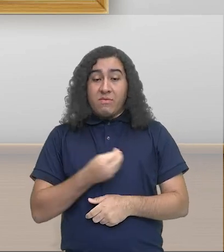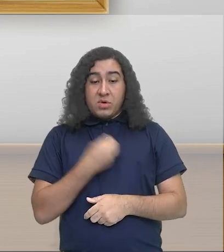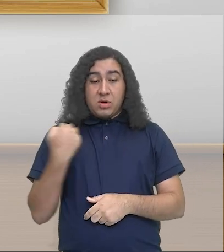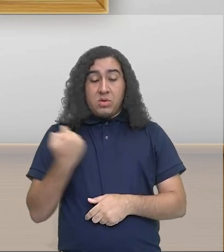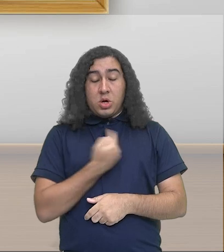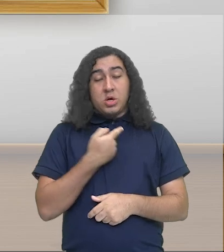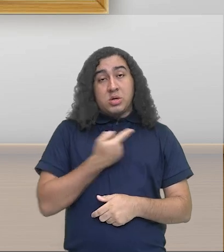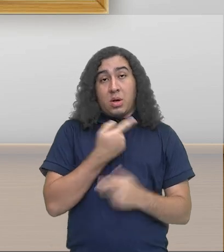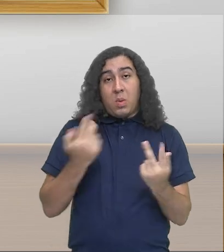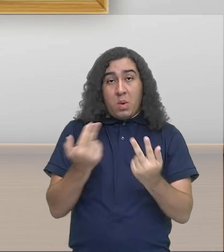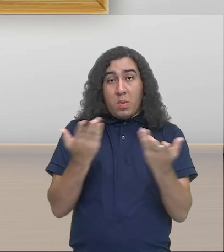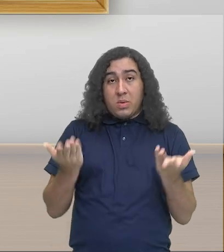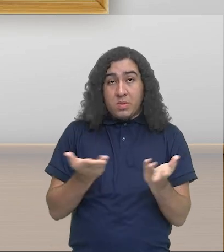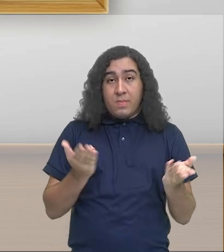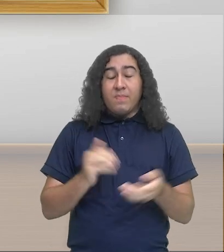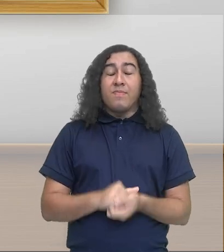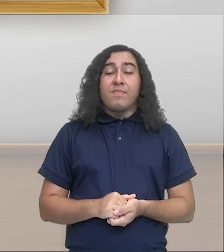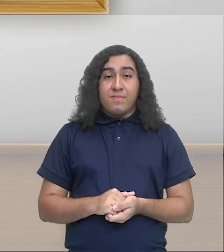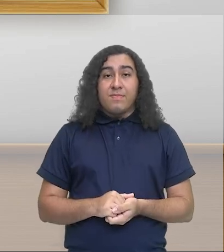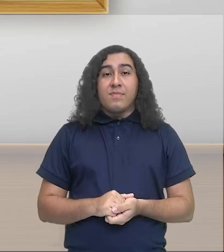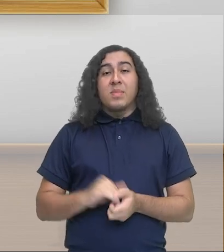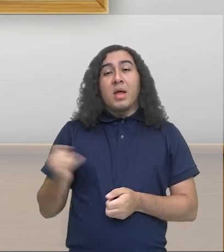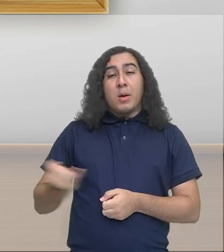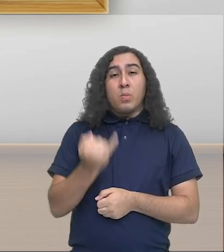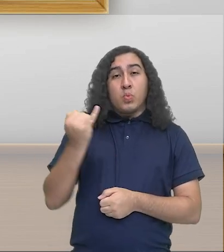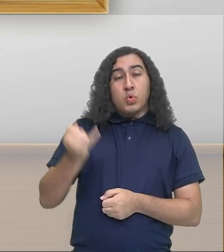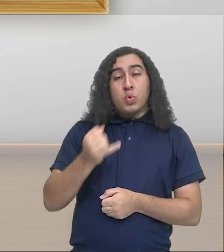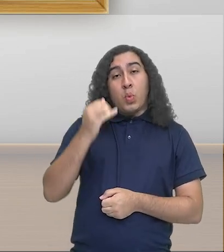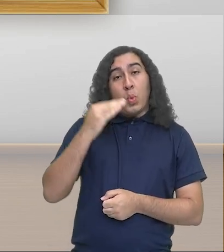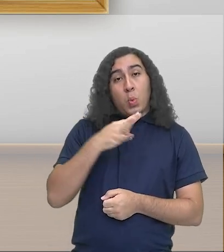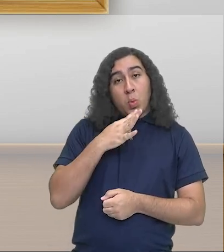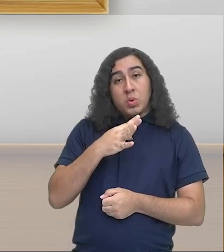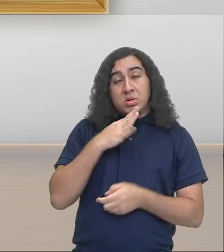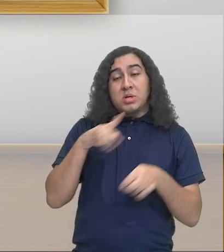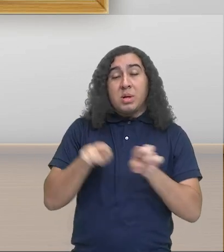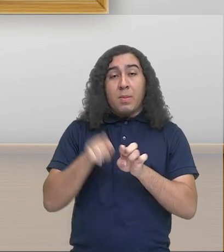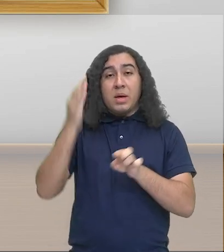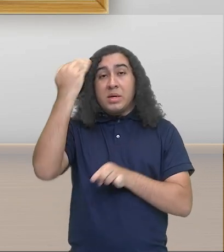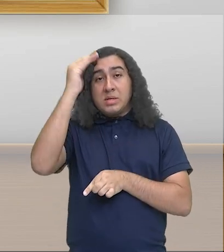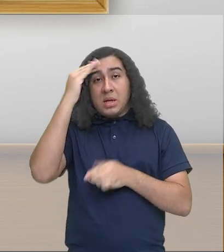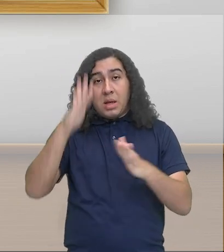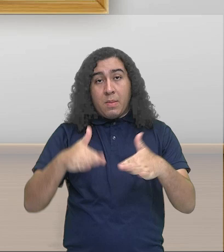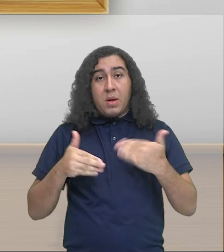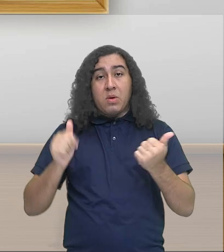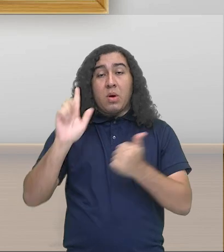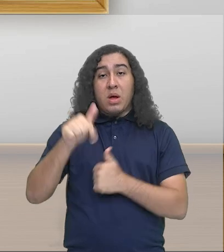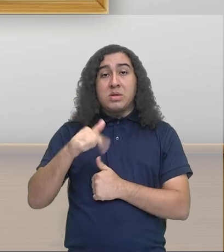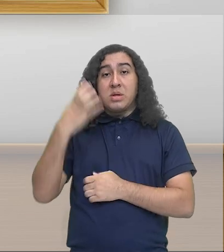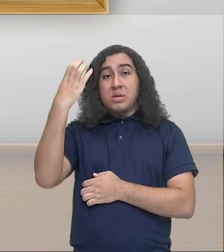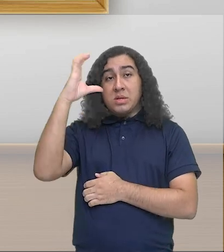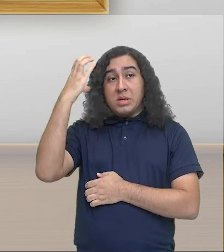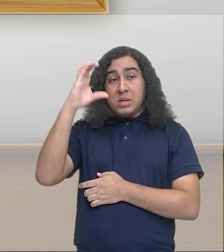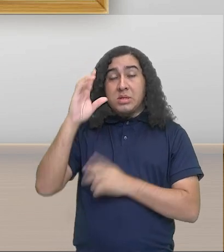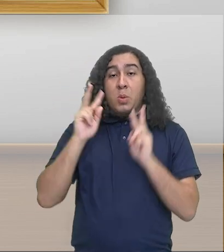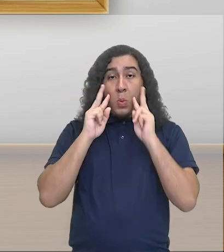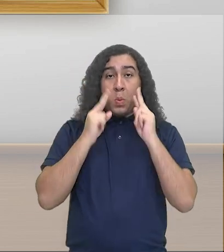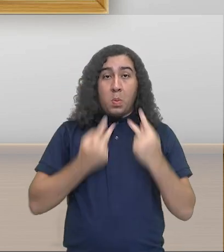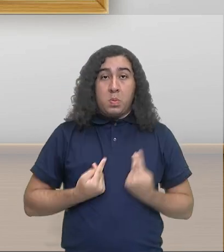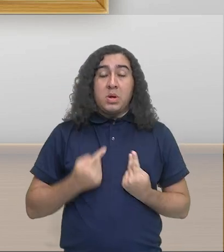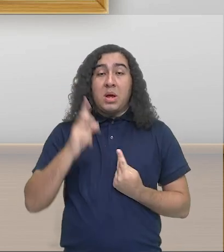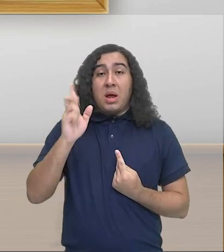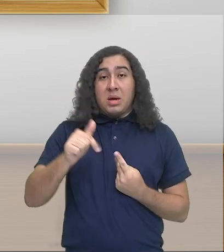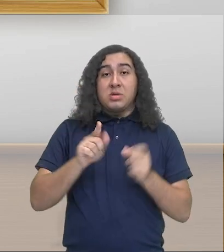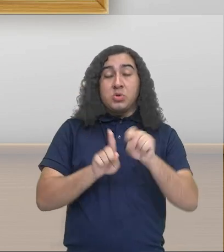Então, é importante, sim, conhecer e entender um pouco desta ciência humana, que